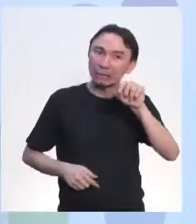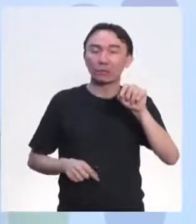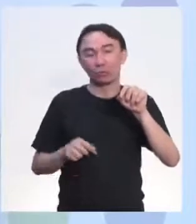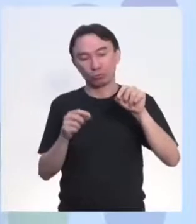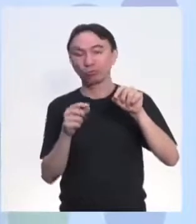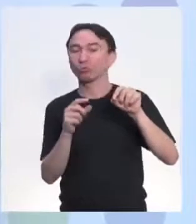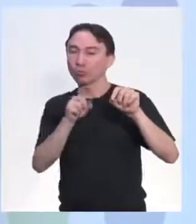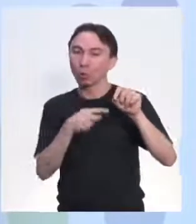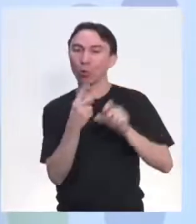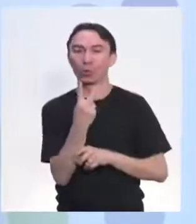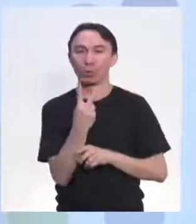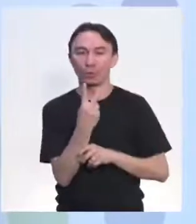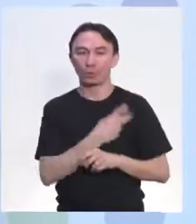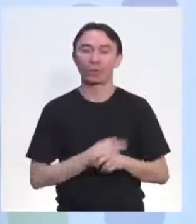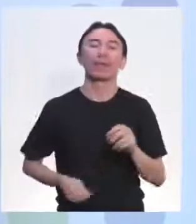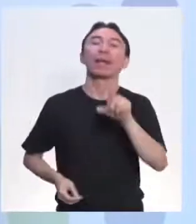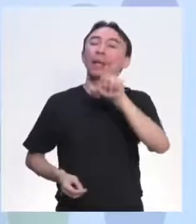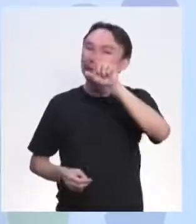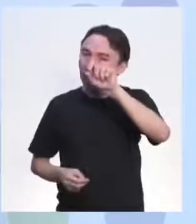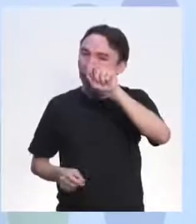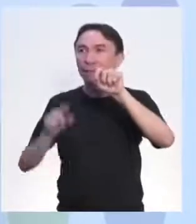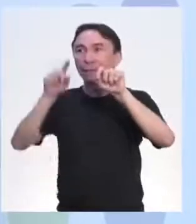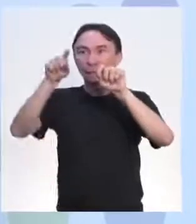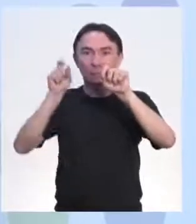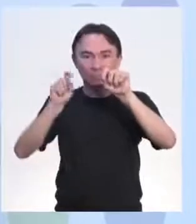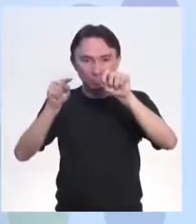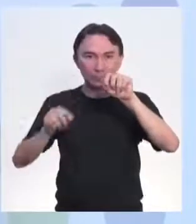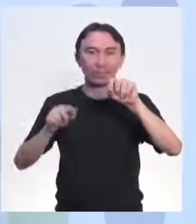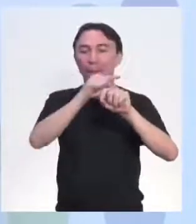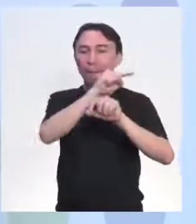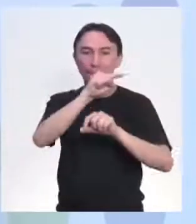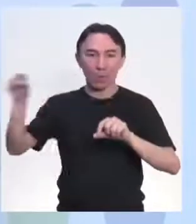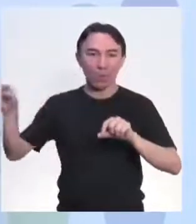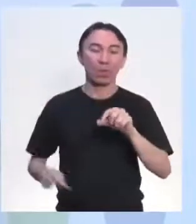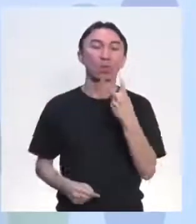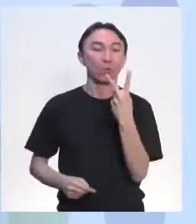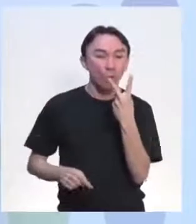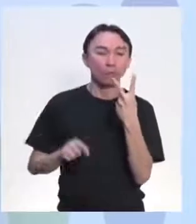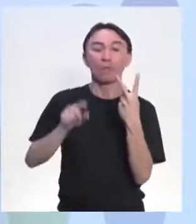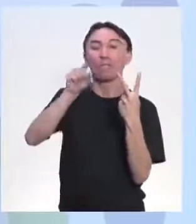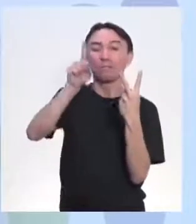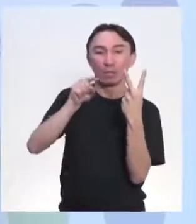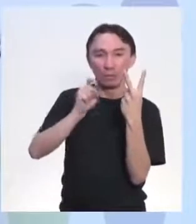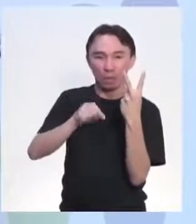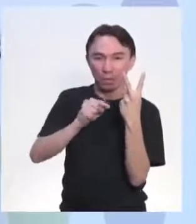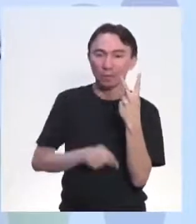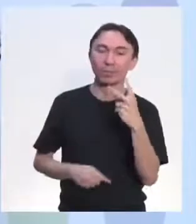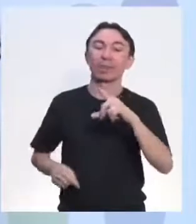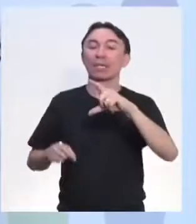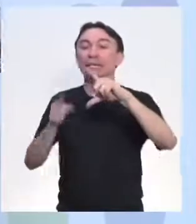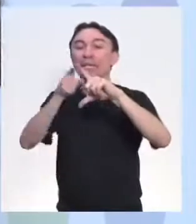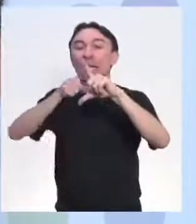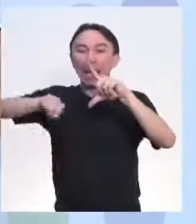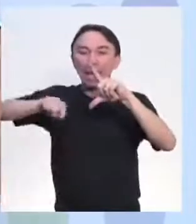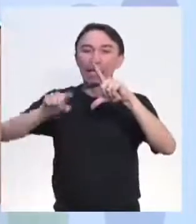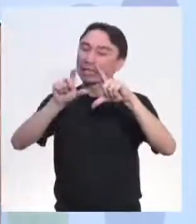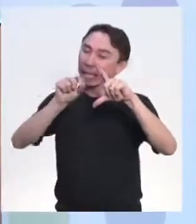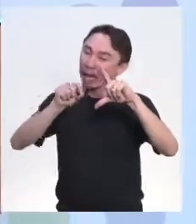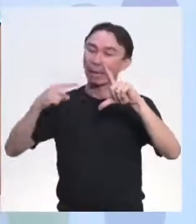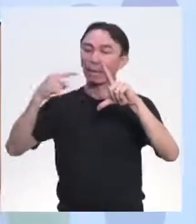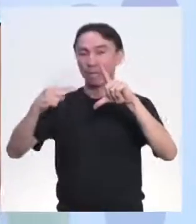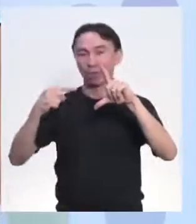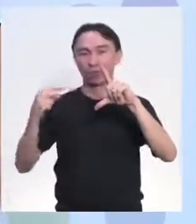10 fatorial, 2 fatorial e 10 menos 2 fatorial. Muito